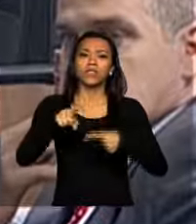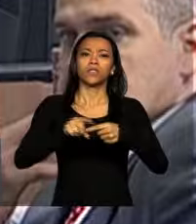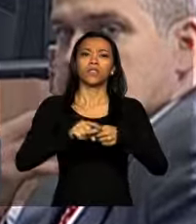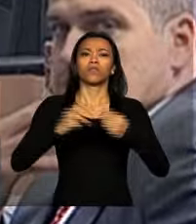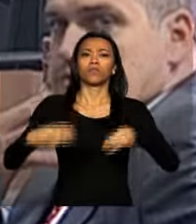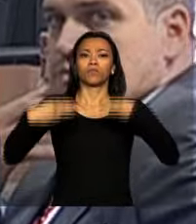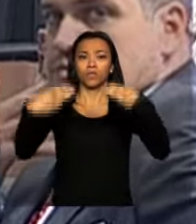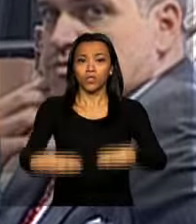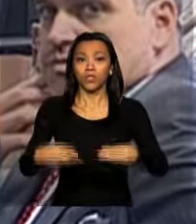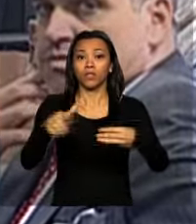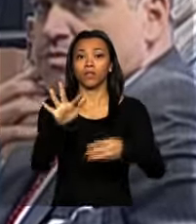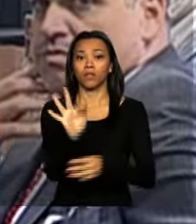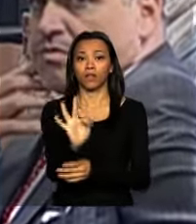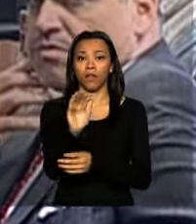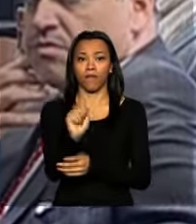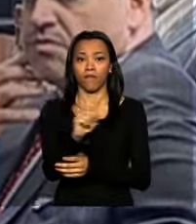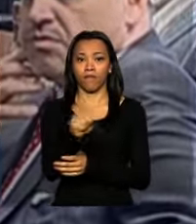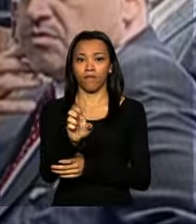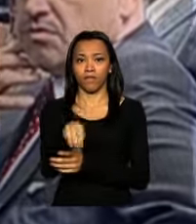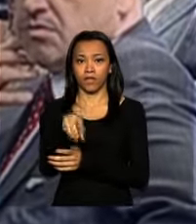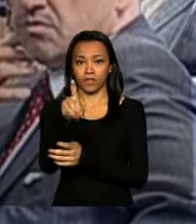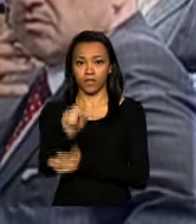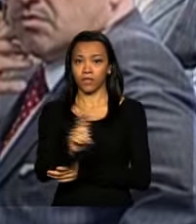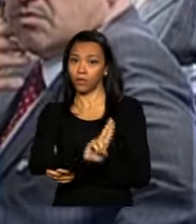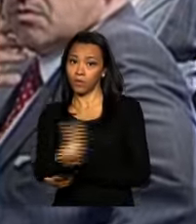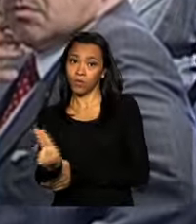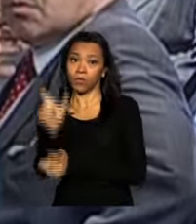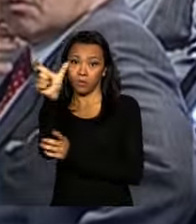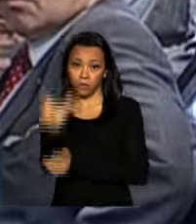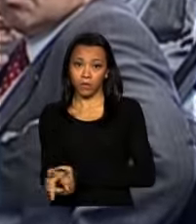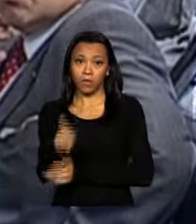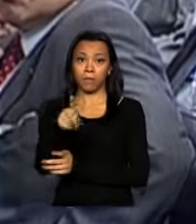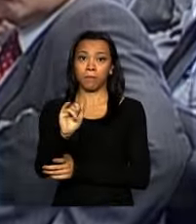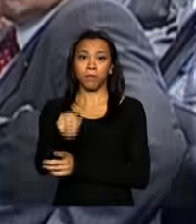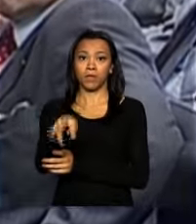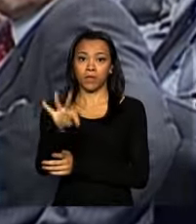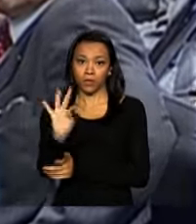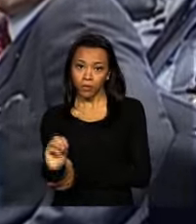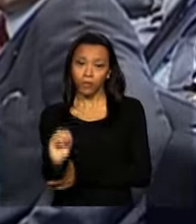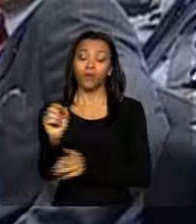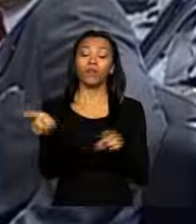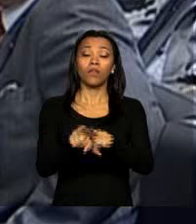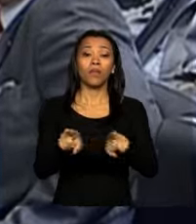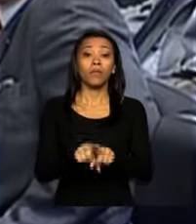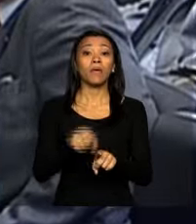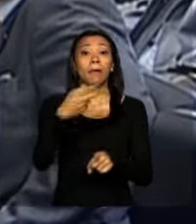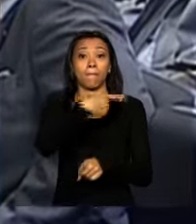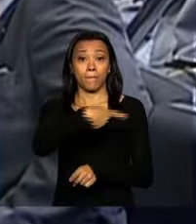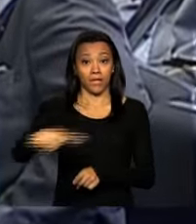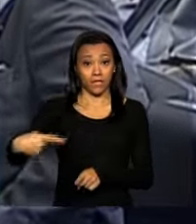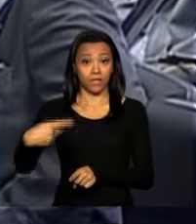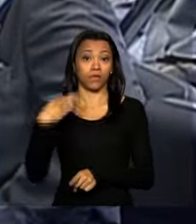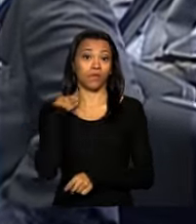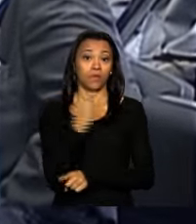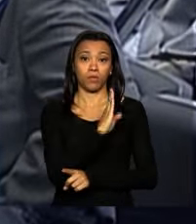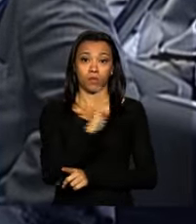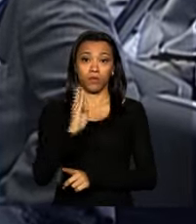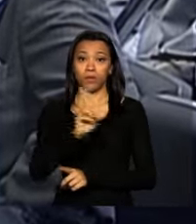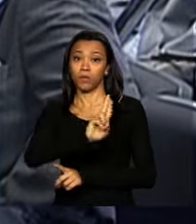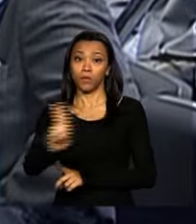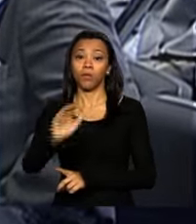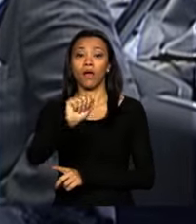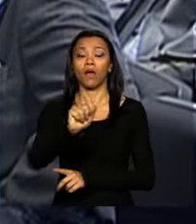Fazenda, o senhor João Pinto Rabelo Júnior, do presidente do Banco do Brasil, senhor Alexandre